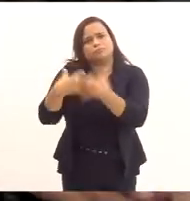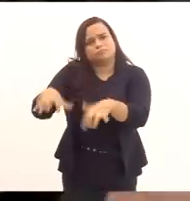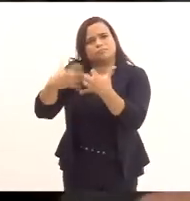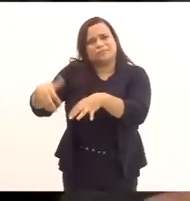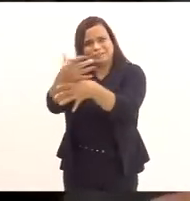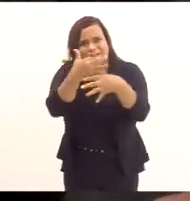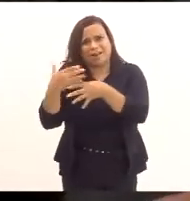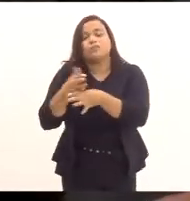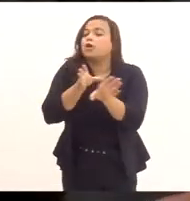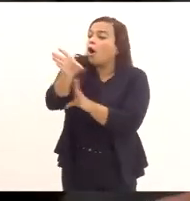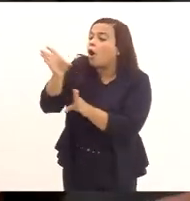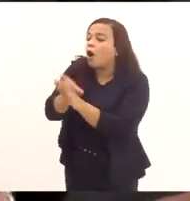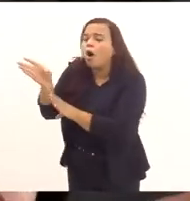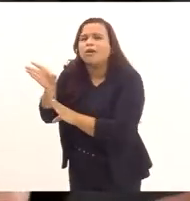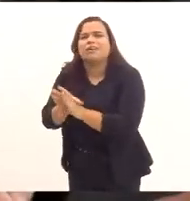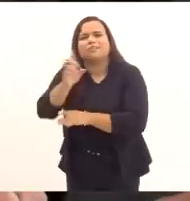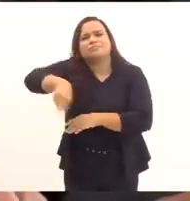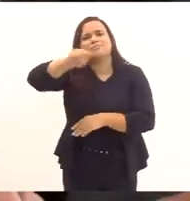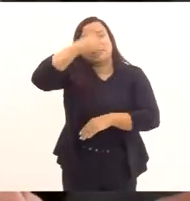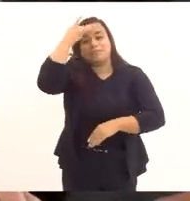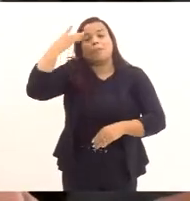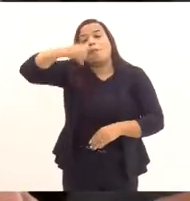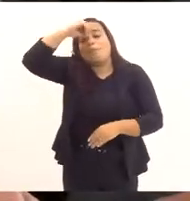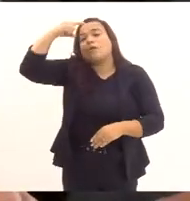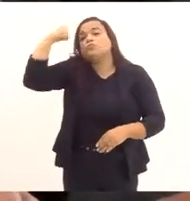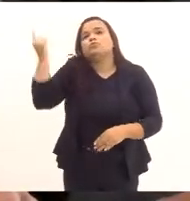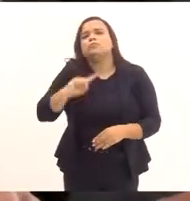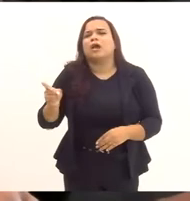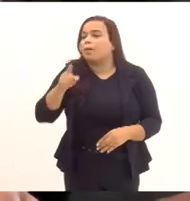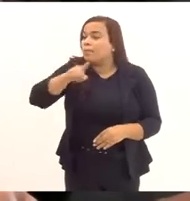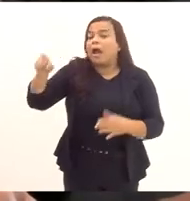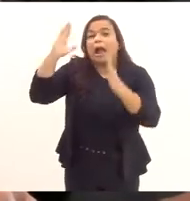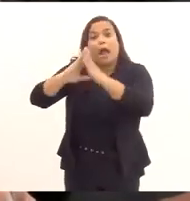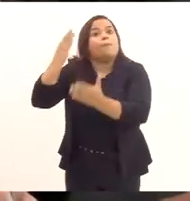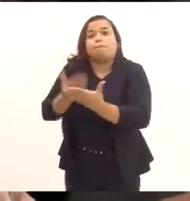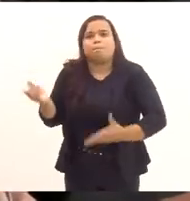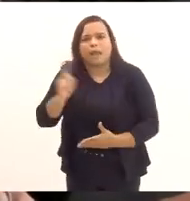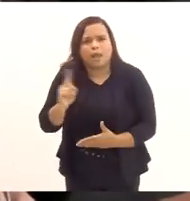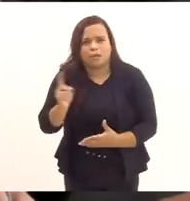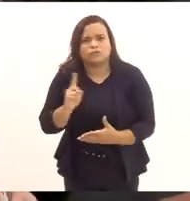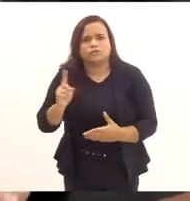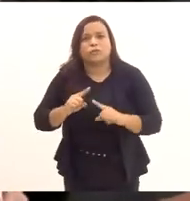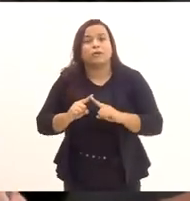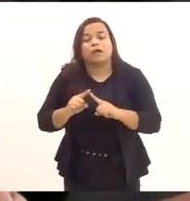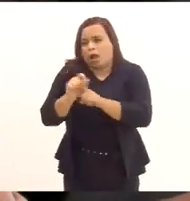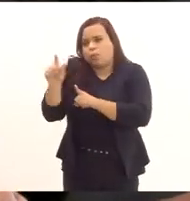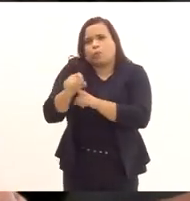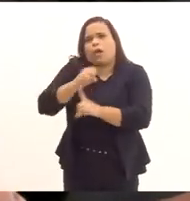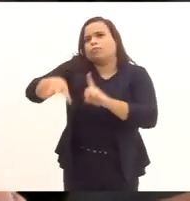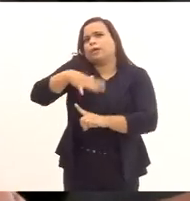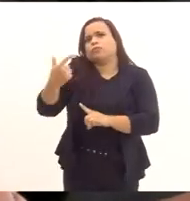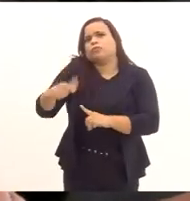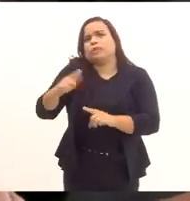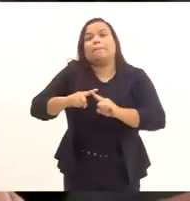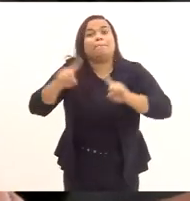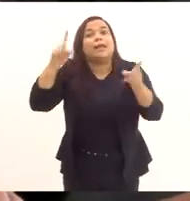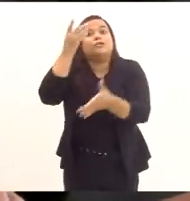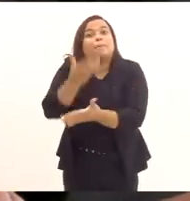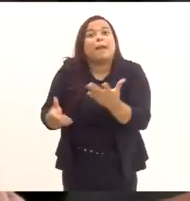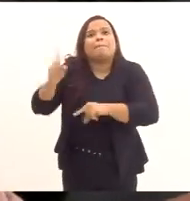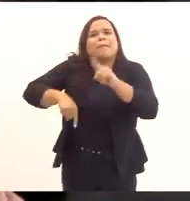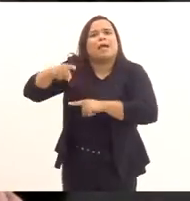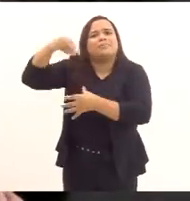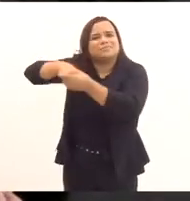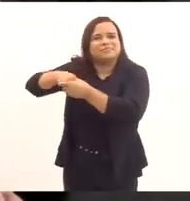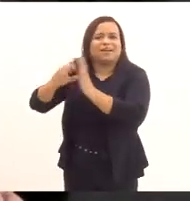de orientação aquelas pessoas que não perderam as suas casas que não estão no aluguel social mas que perderam os seus móveis